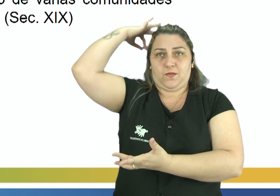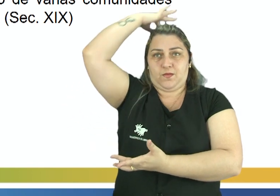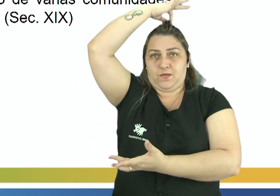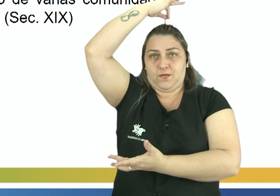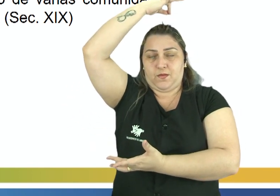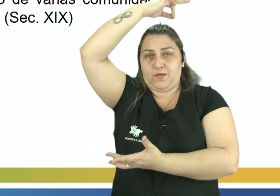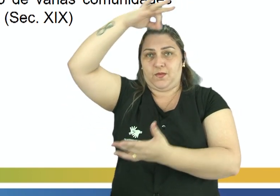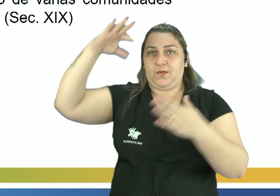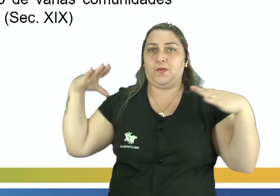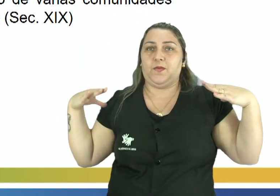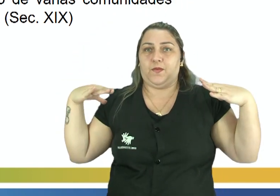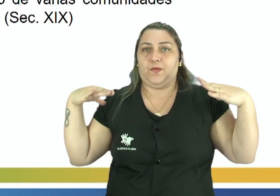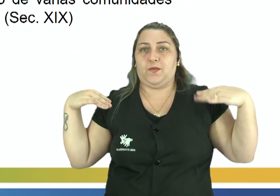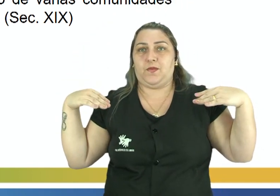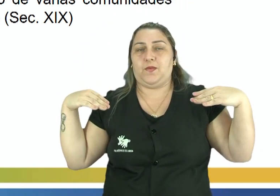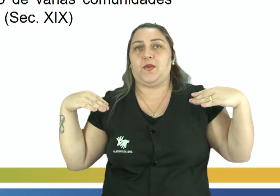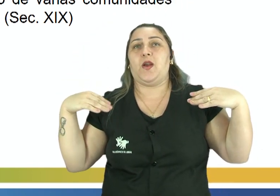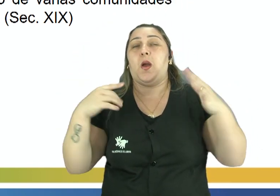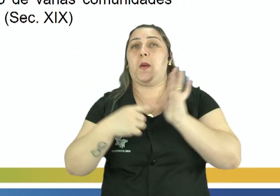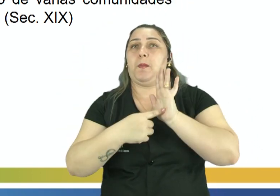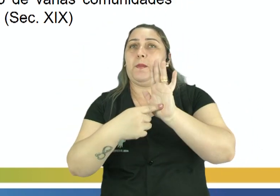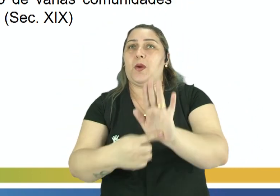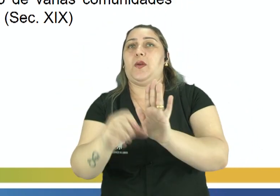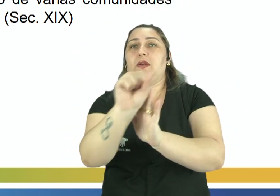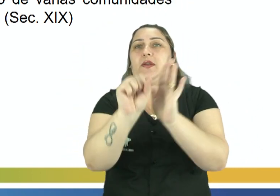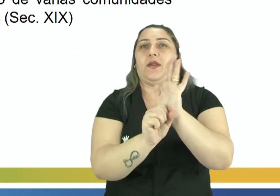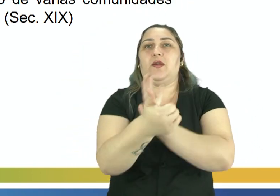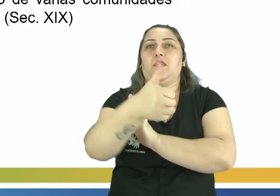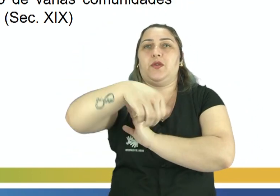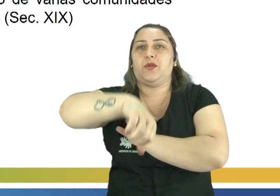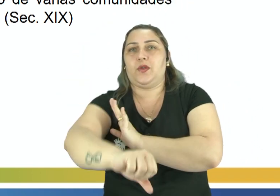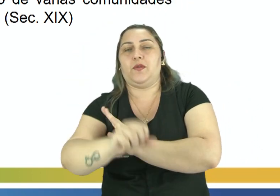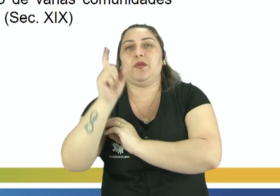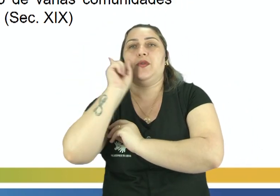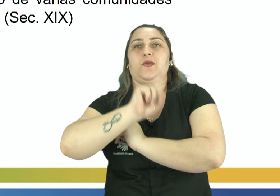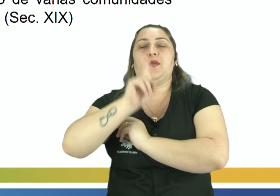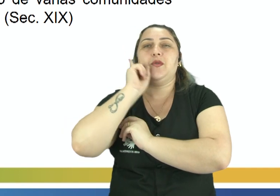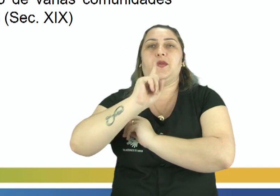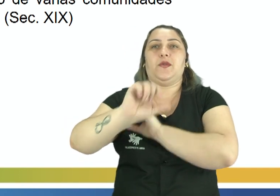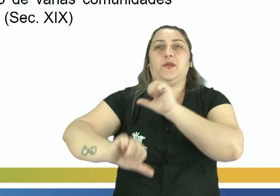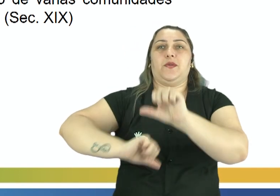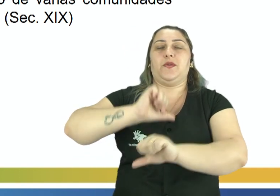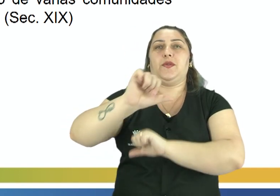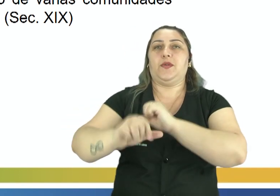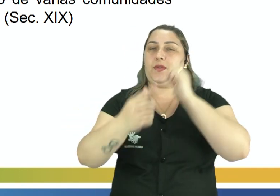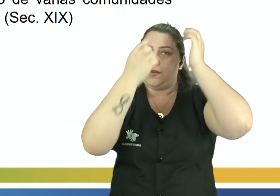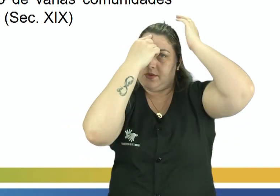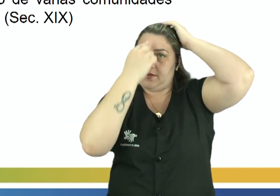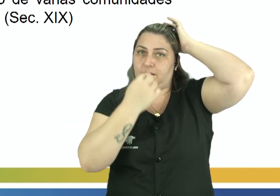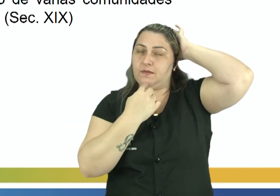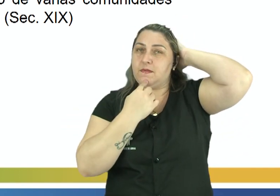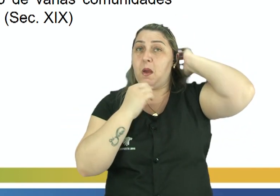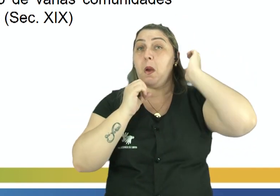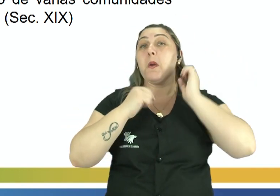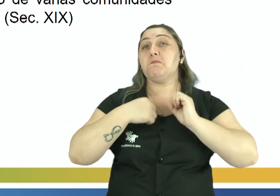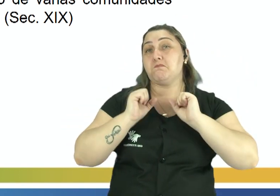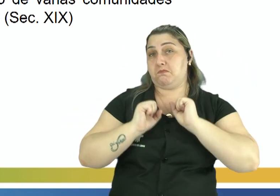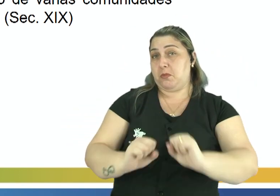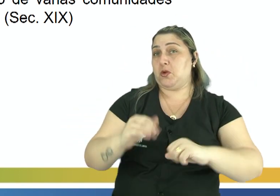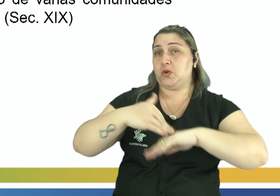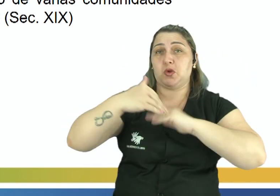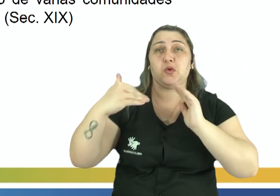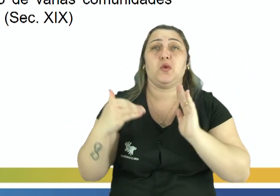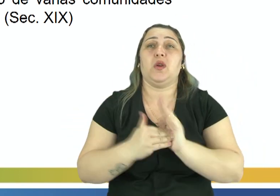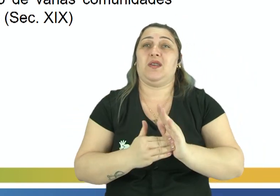que nesse período, por volta do século XIX, os Estados Unidos se tornava a figura de eu posso tudo, eu tenho